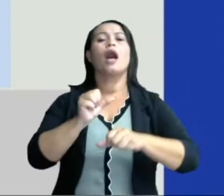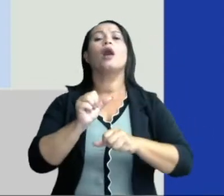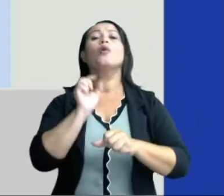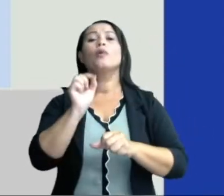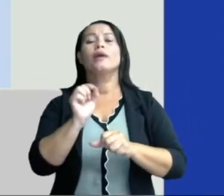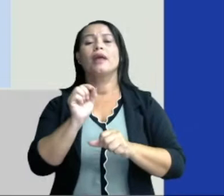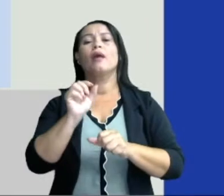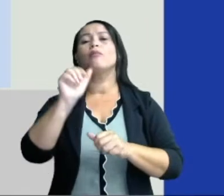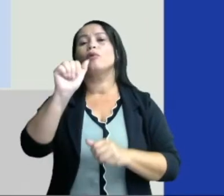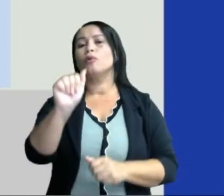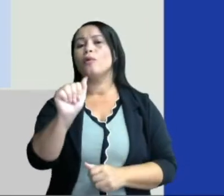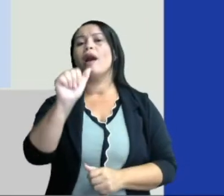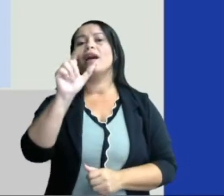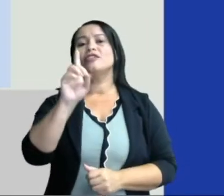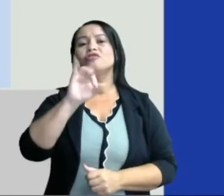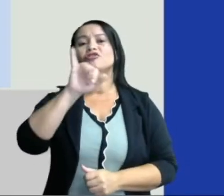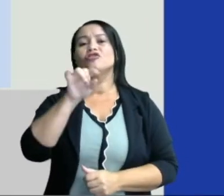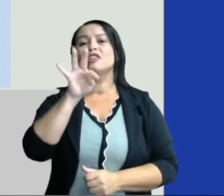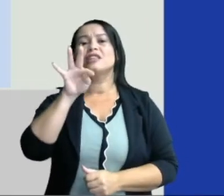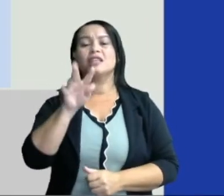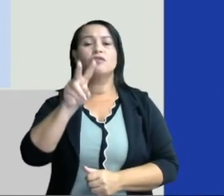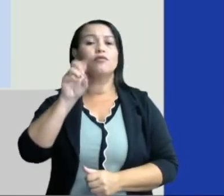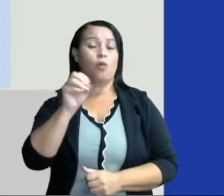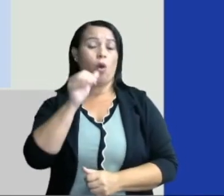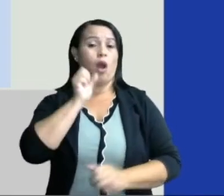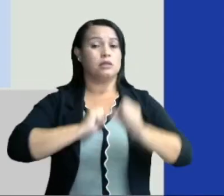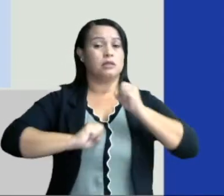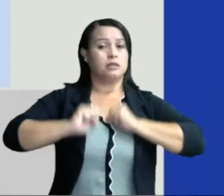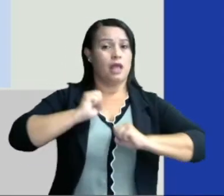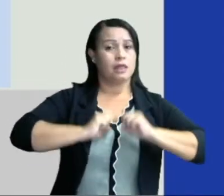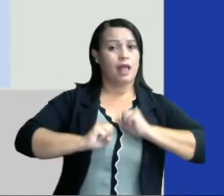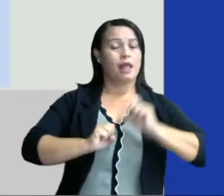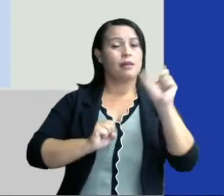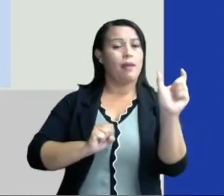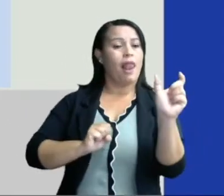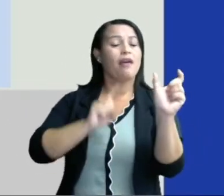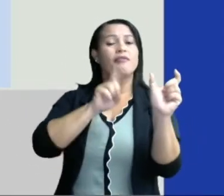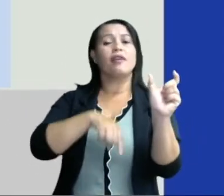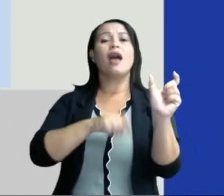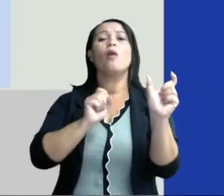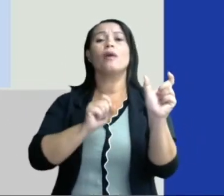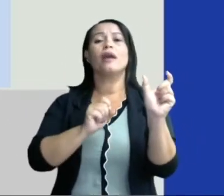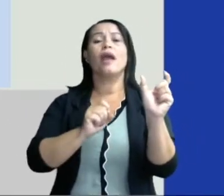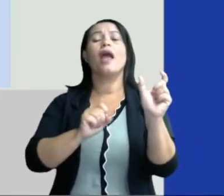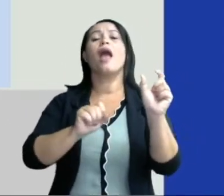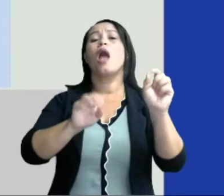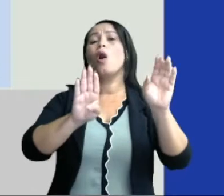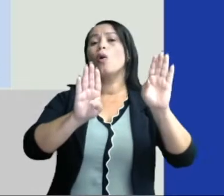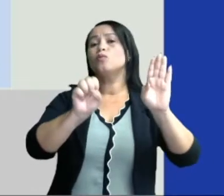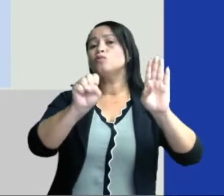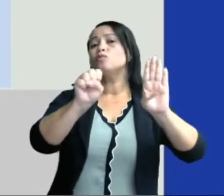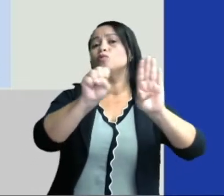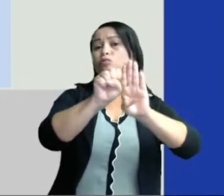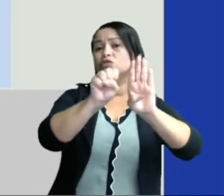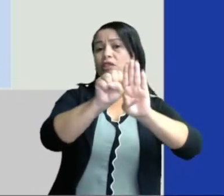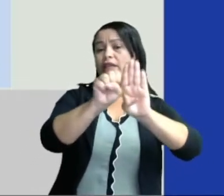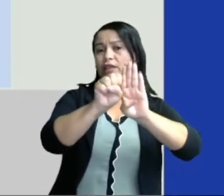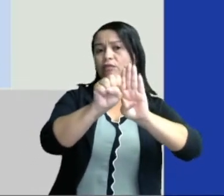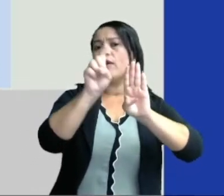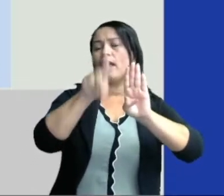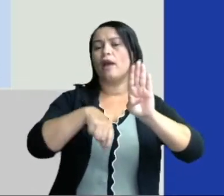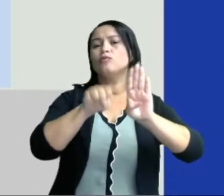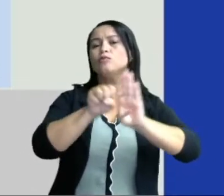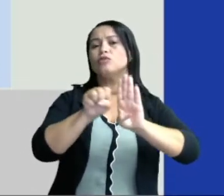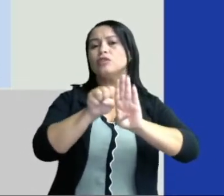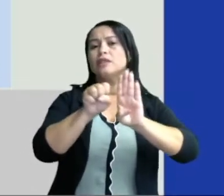um adjetivo, tá certo? Ansiedade, tá? É um substantivo. Ansiedade é um